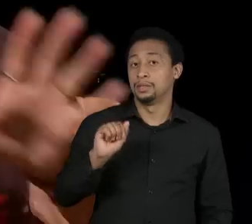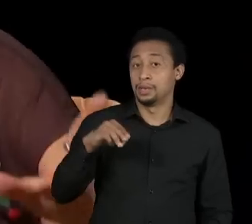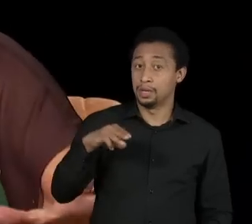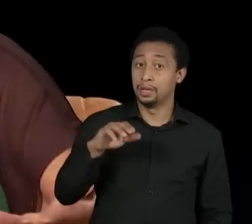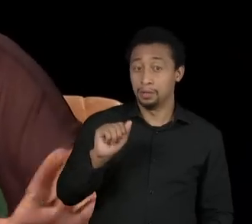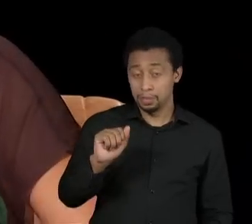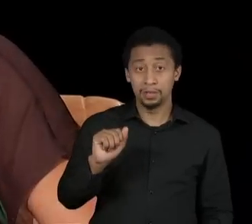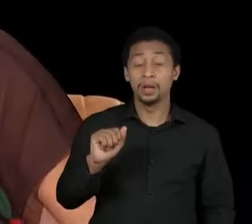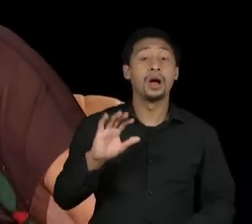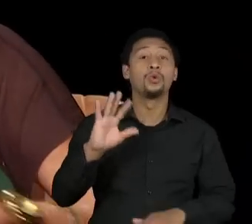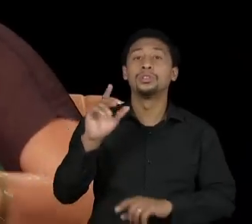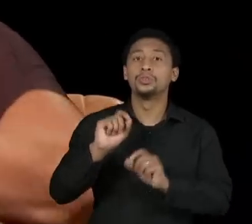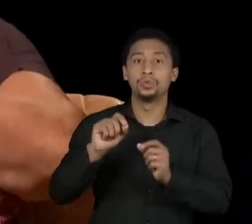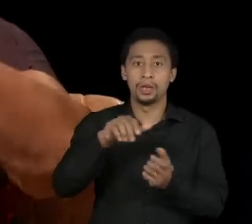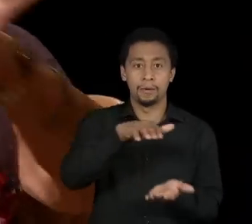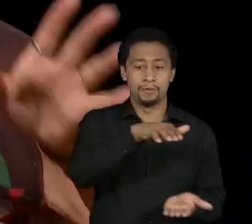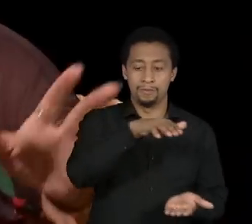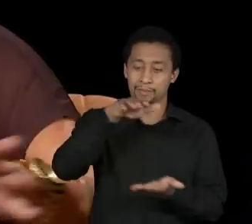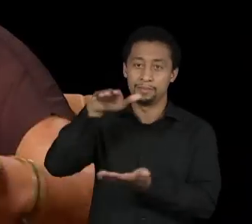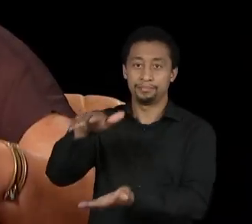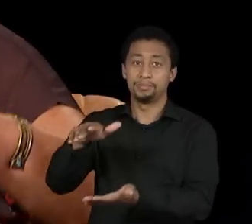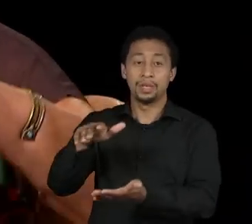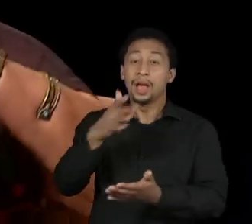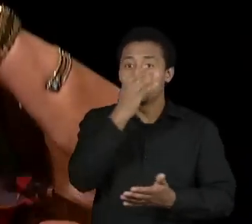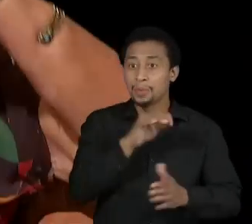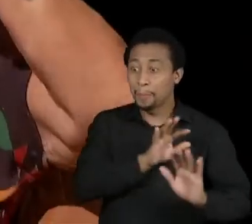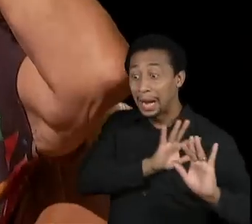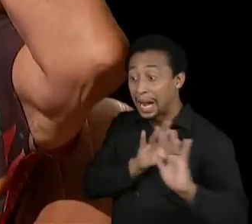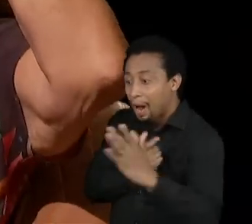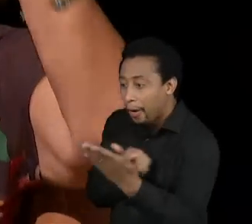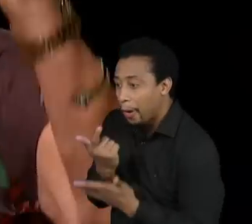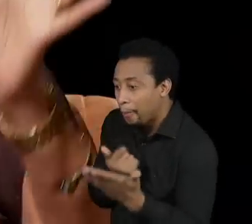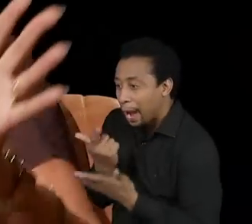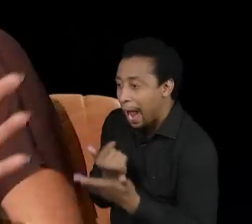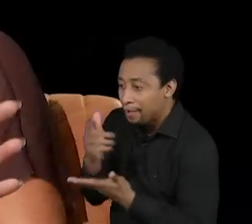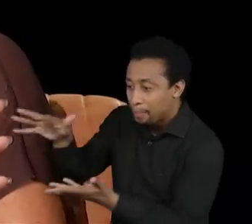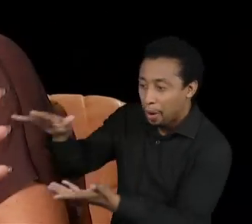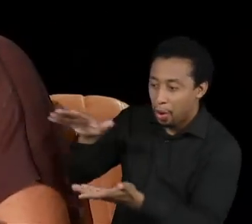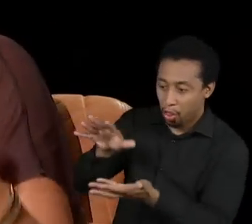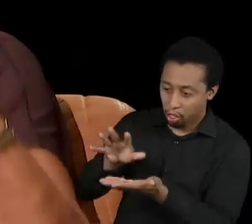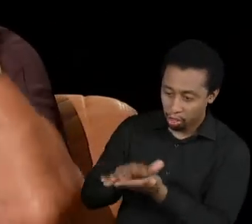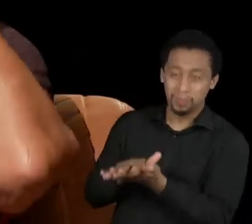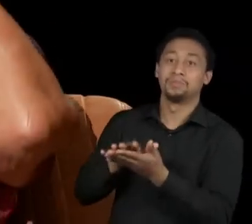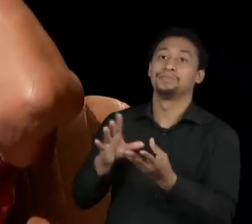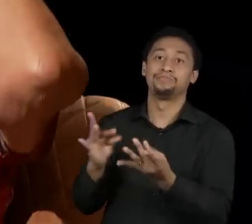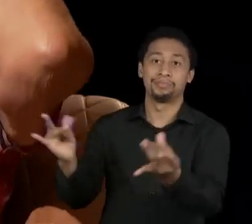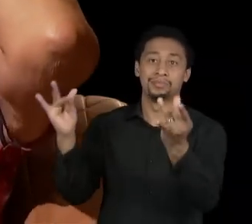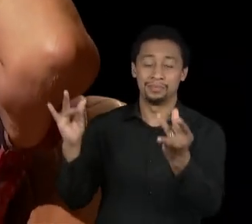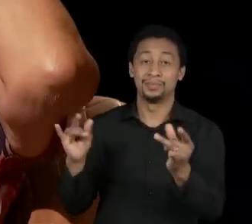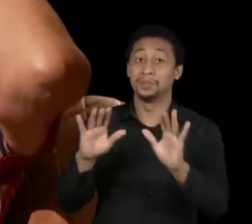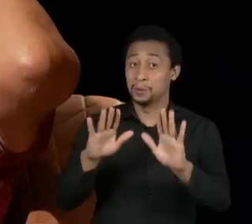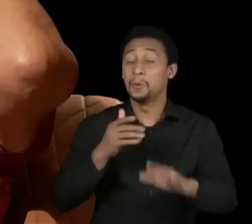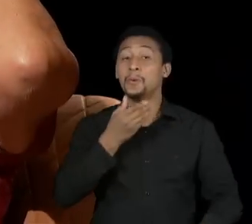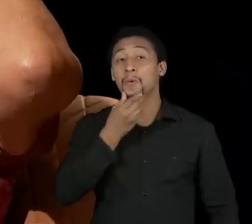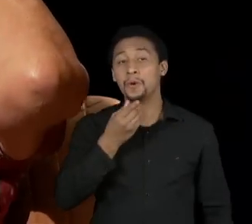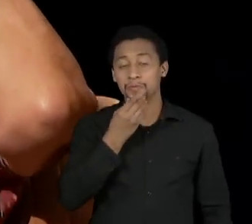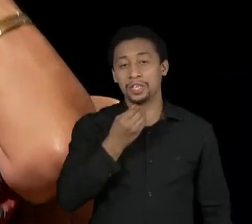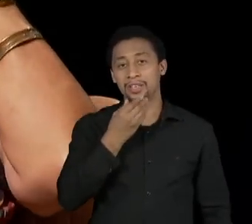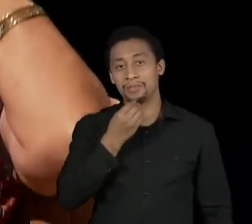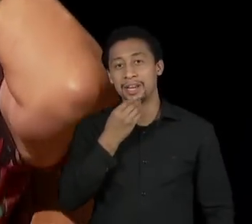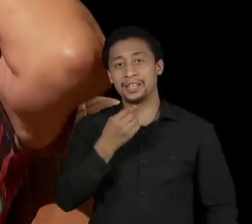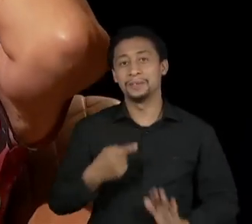mundo comprava. Che Guevara era o grande bambambam da história. E eu